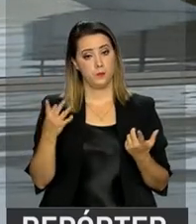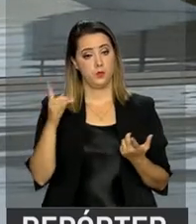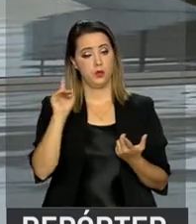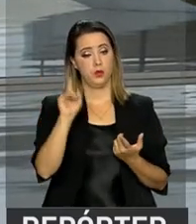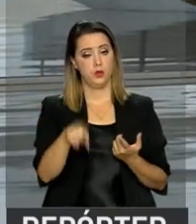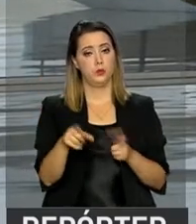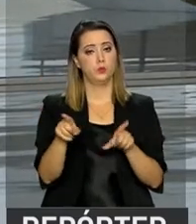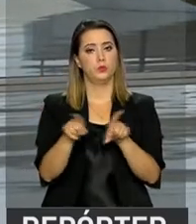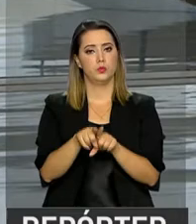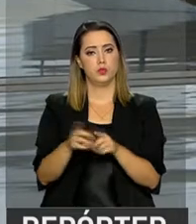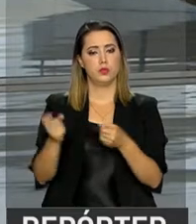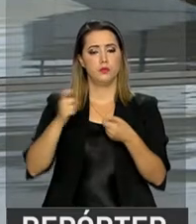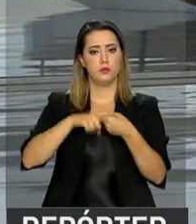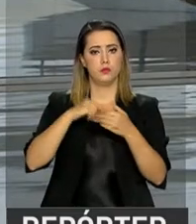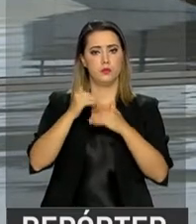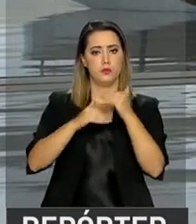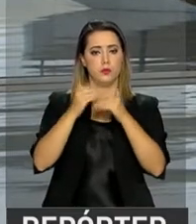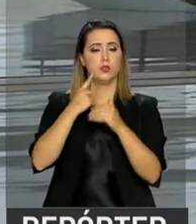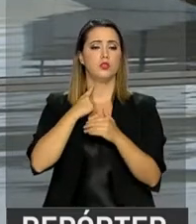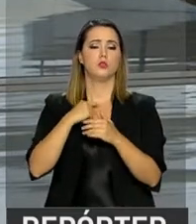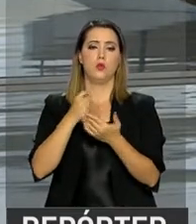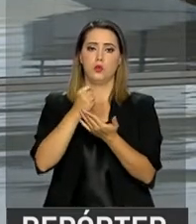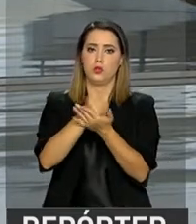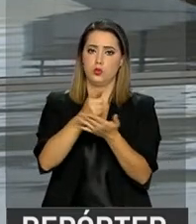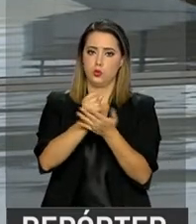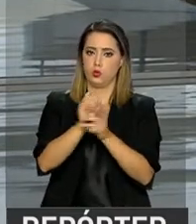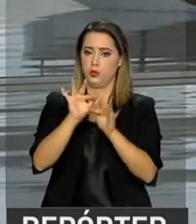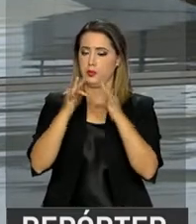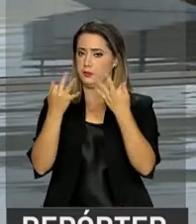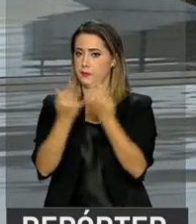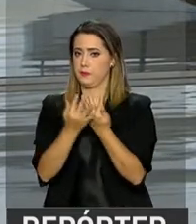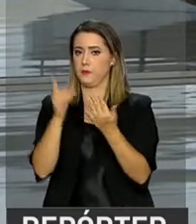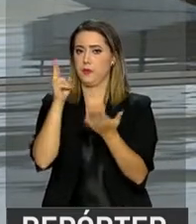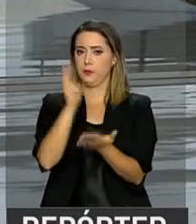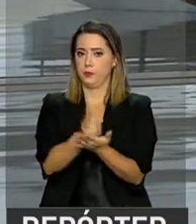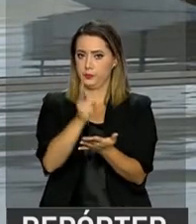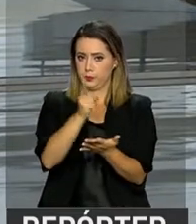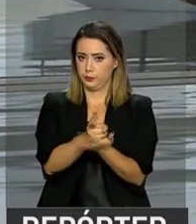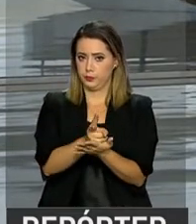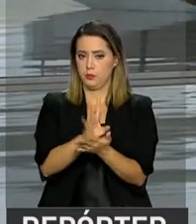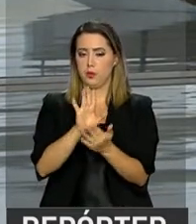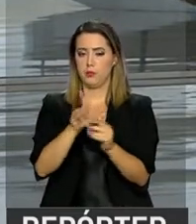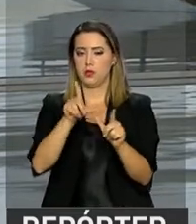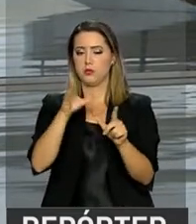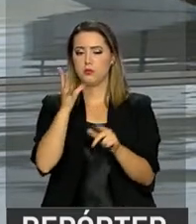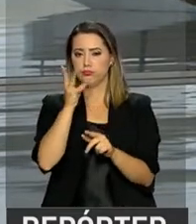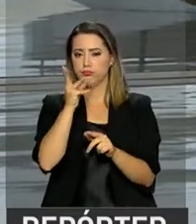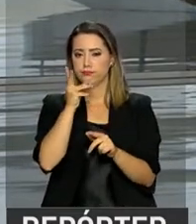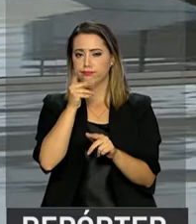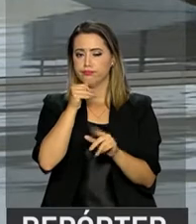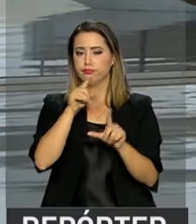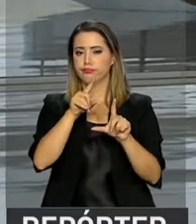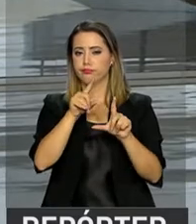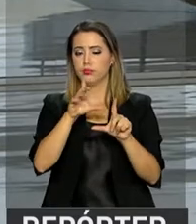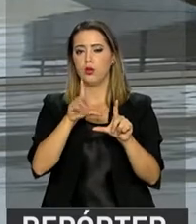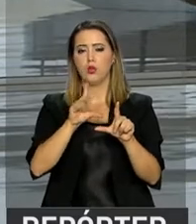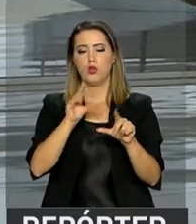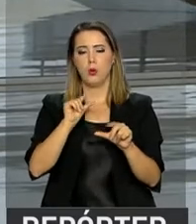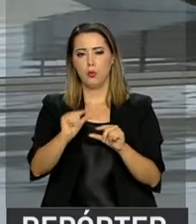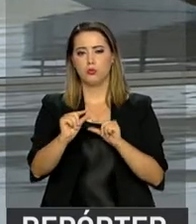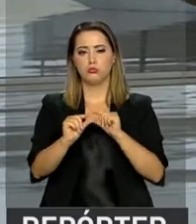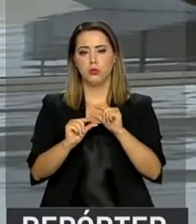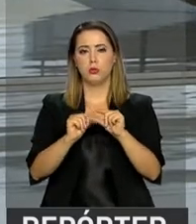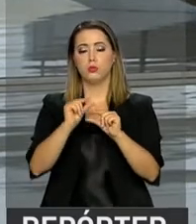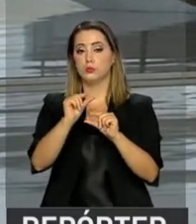comércio esta recuperação da intenção de consumo das famílias mesmo sendo lenta é progressiva e se deve